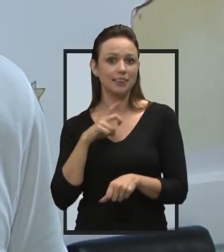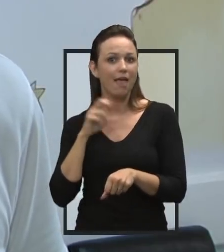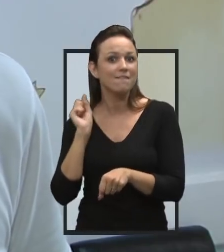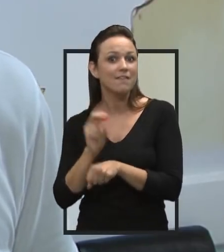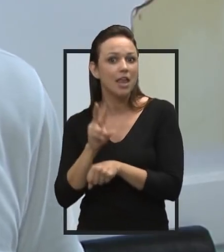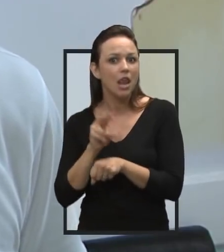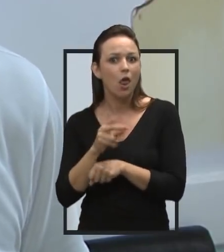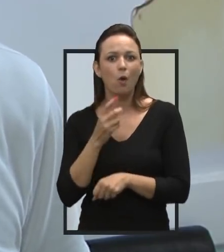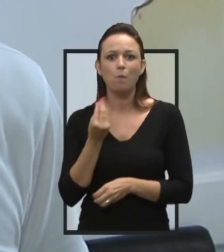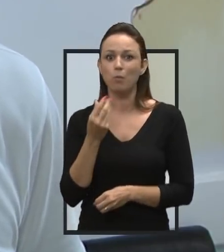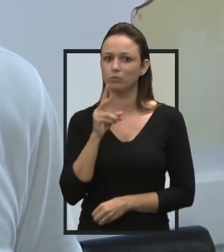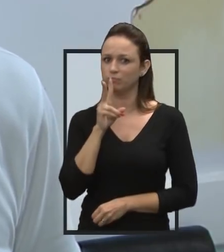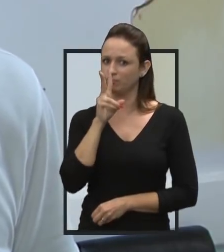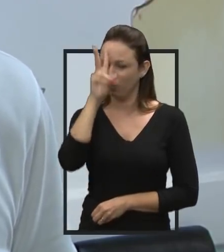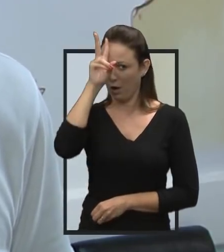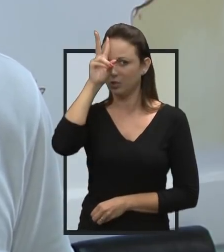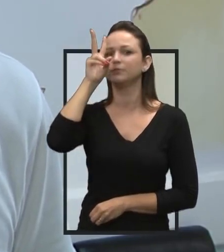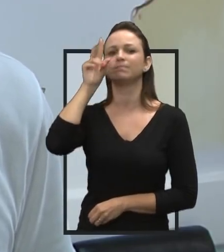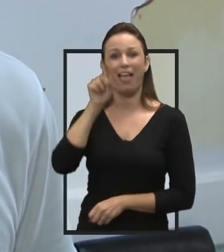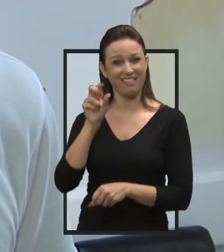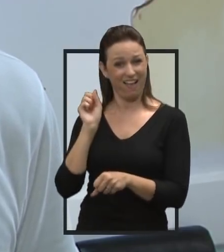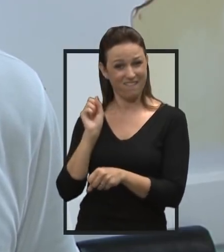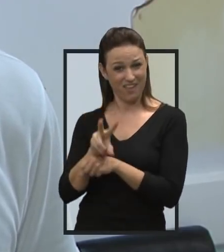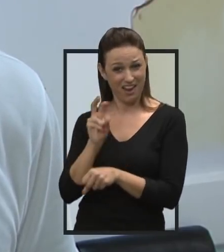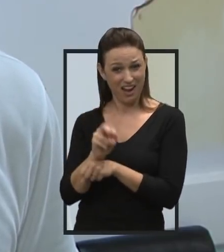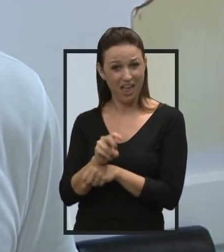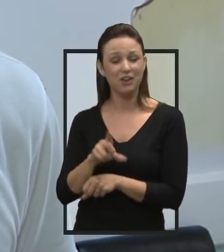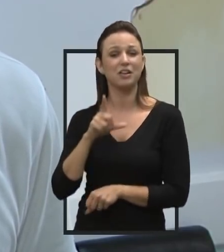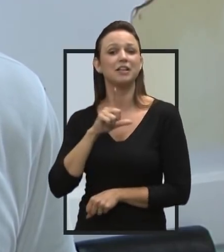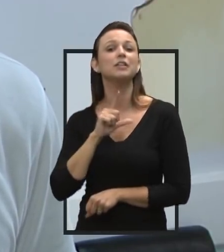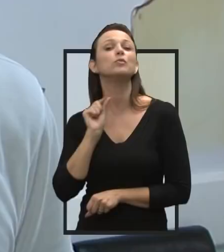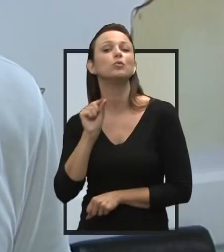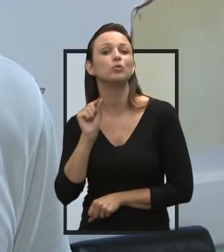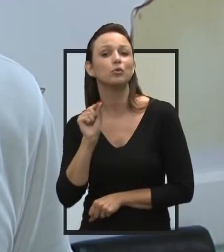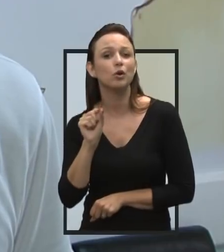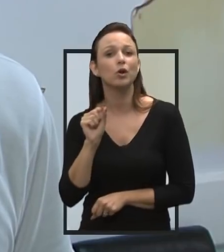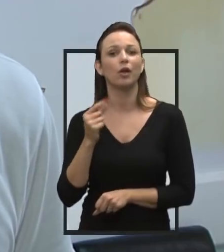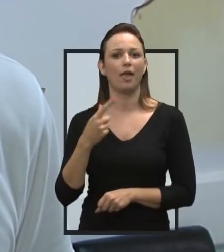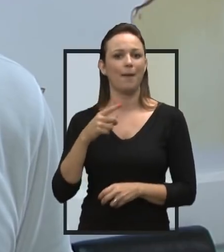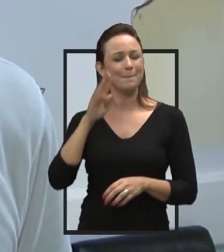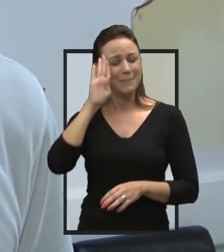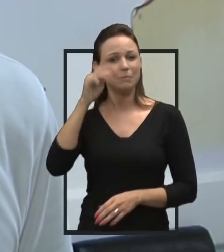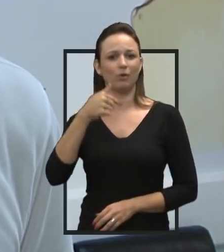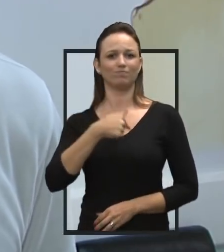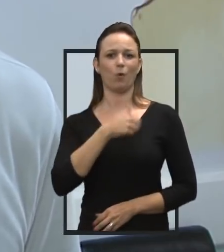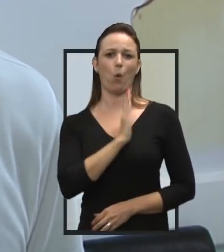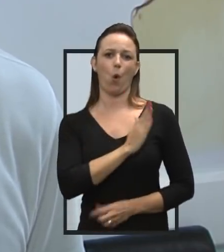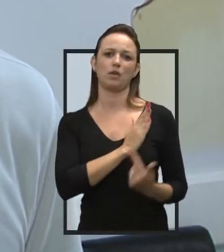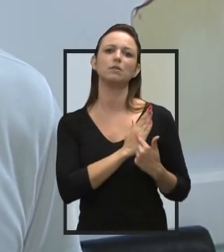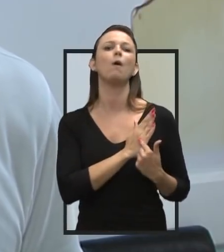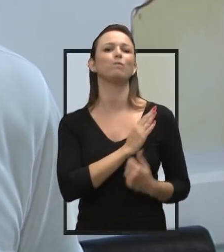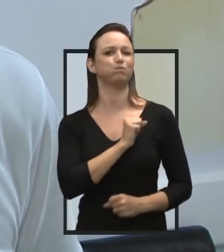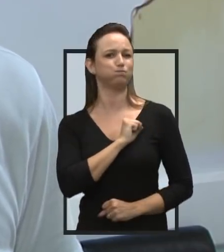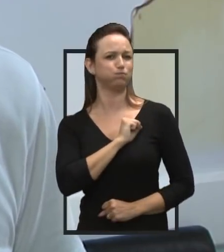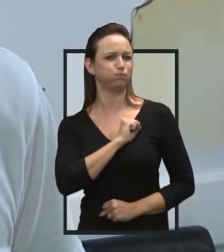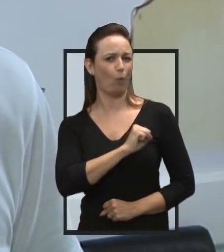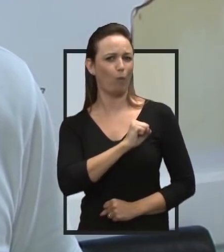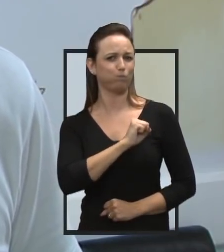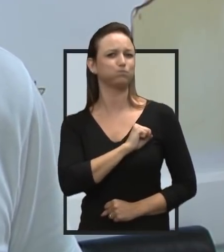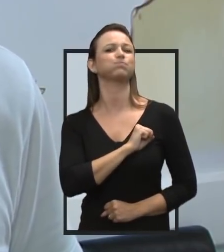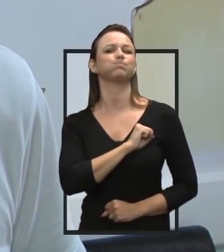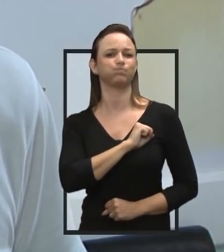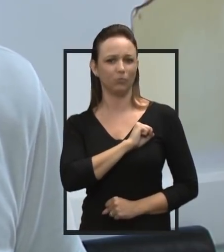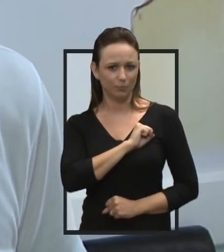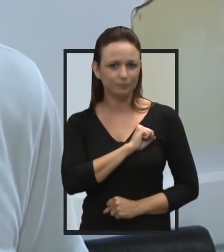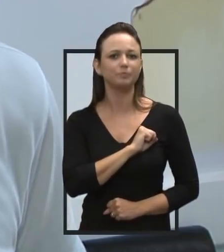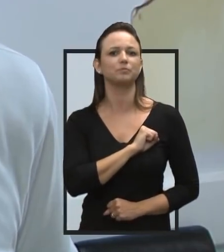veneno muito potente. Esse veneno, ele age principalmente a nível de parte cardíaca, a nível de coração. Ele